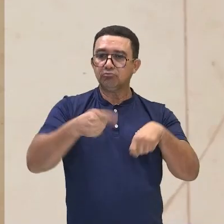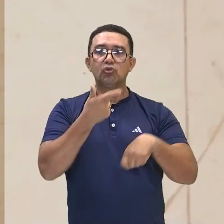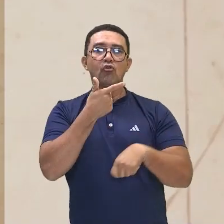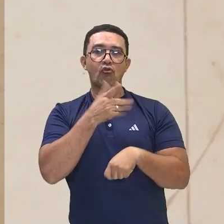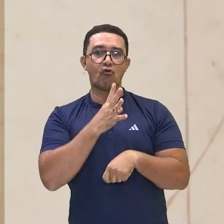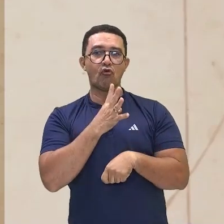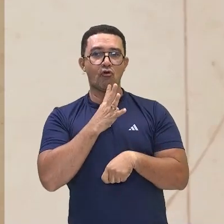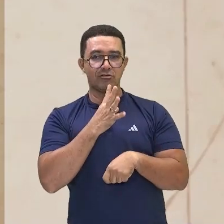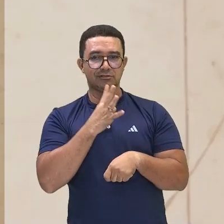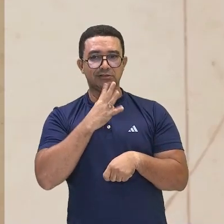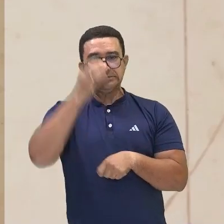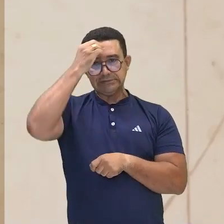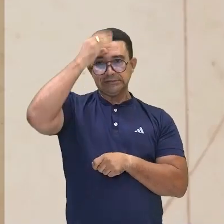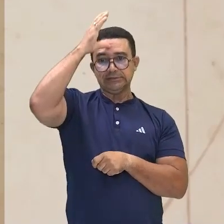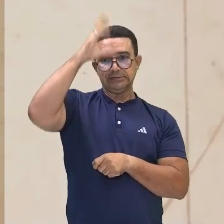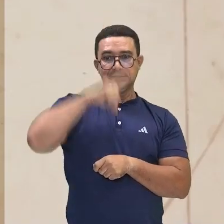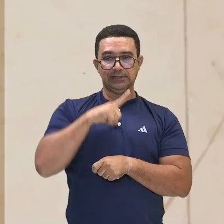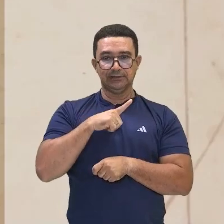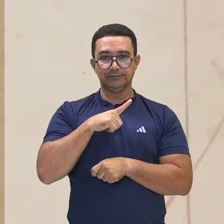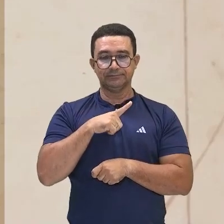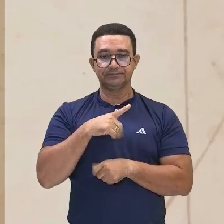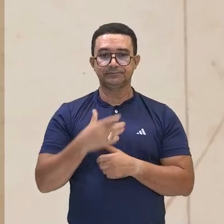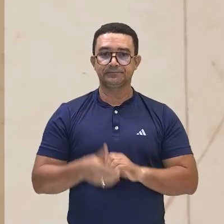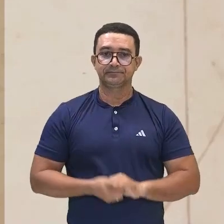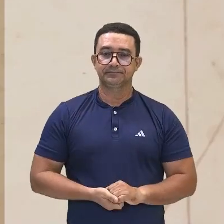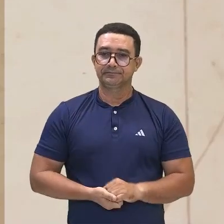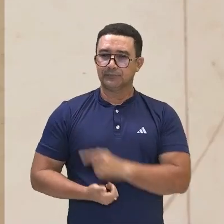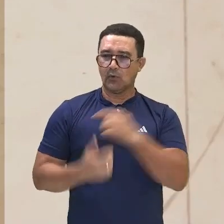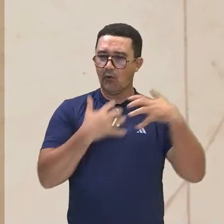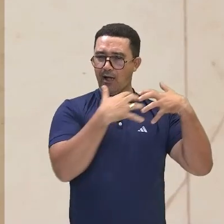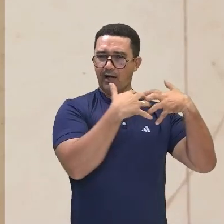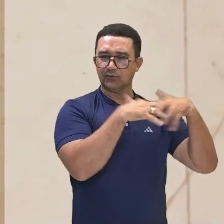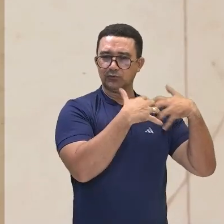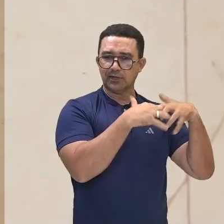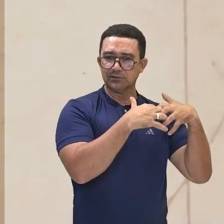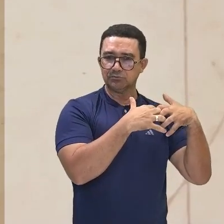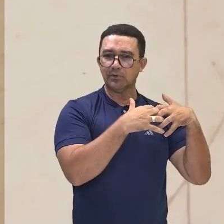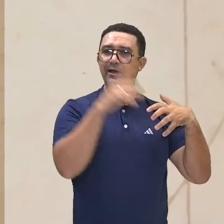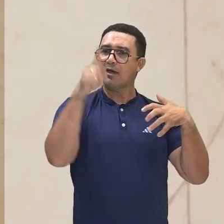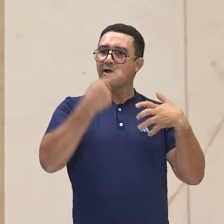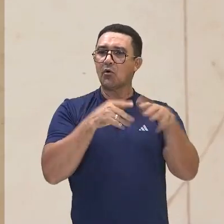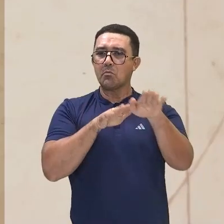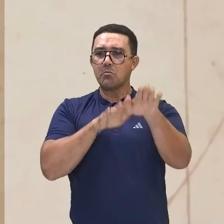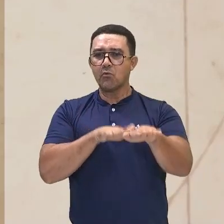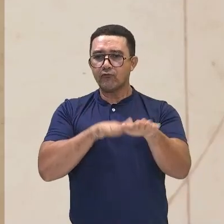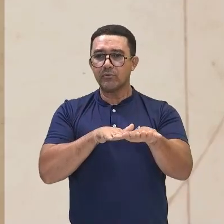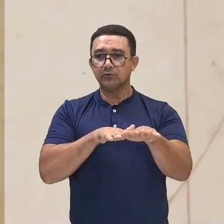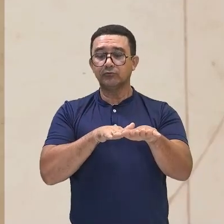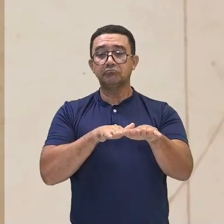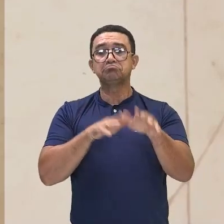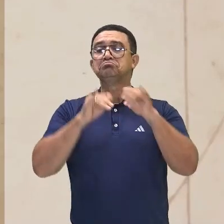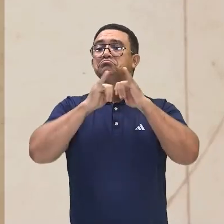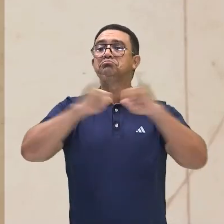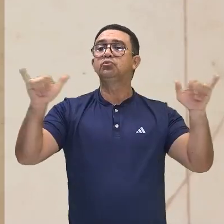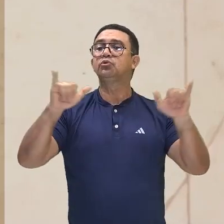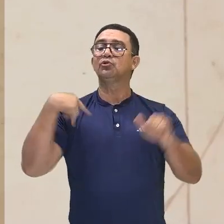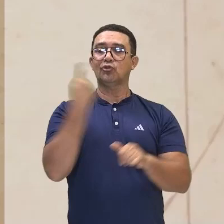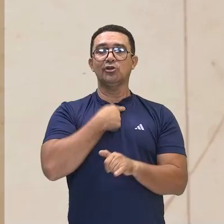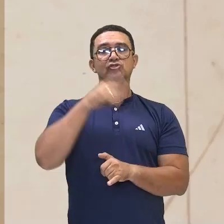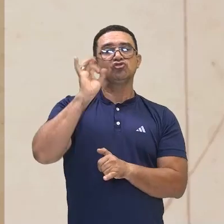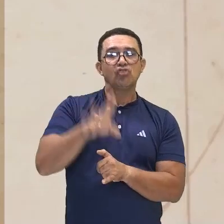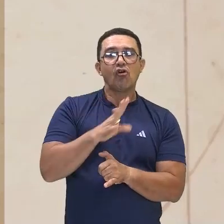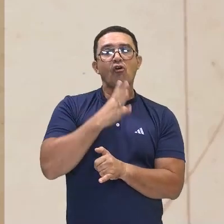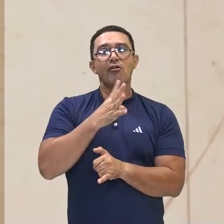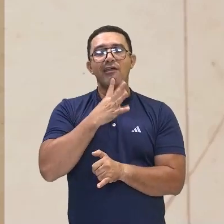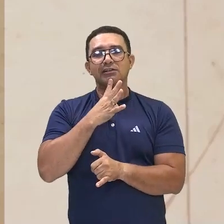verdade. Trazendo agora para o racionalismo, é uma corrente que vai dizer que nós só podemos conhecer a verdade, a